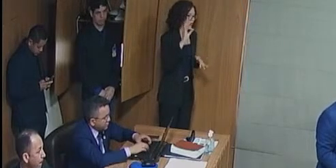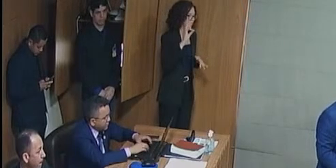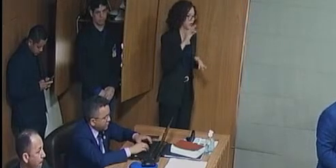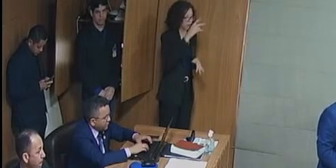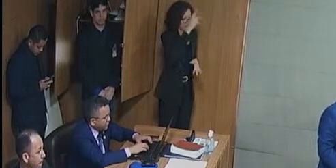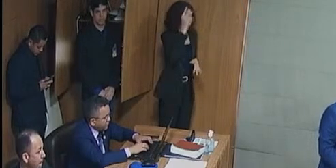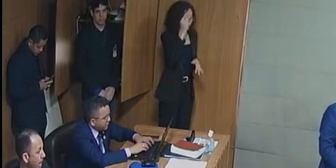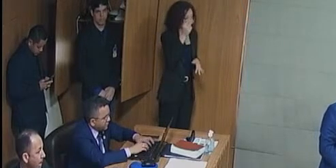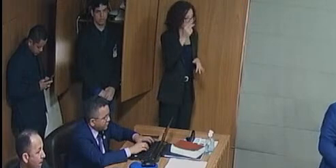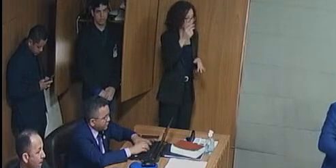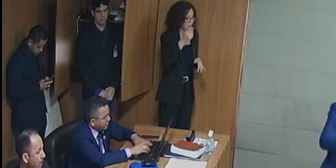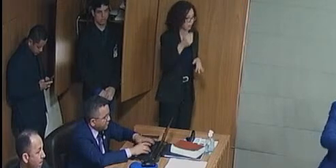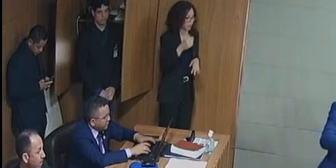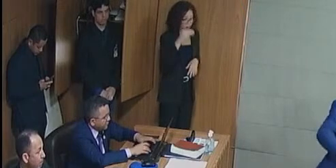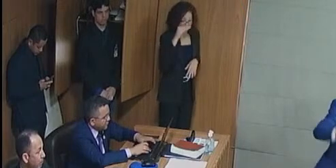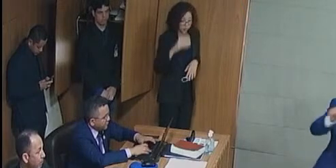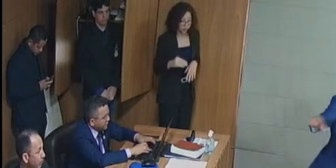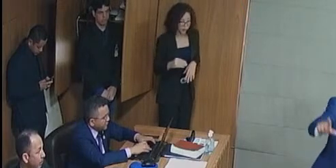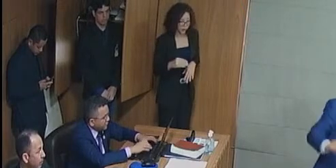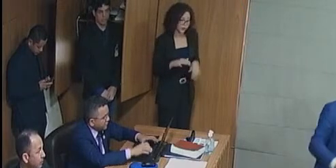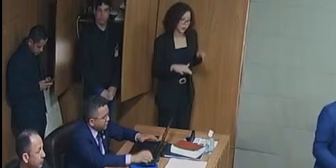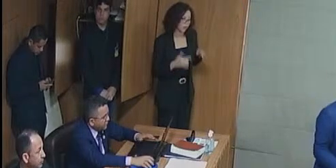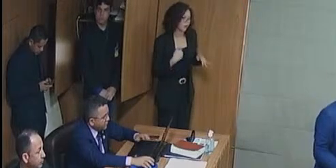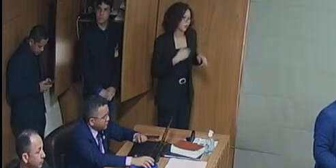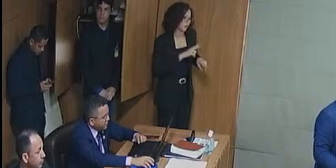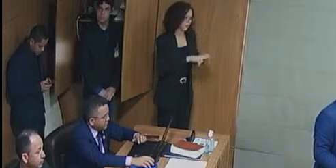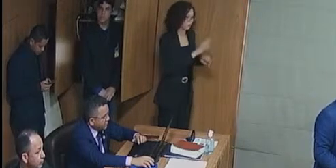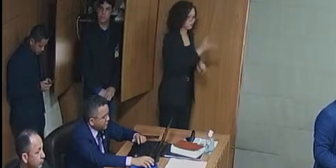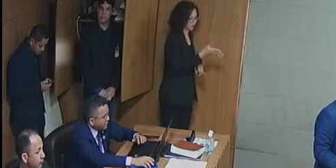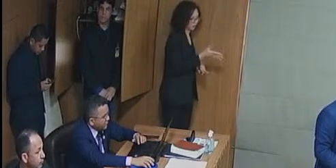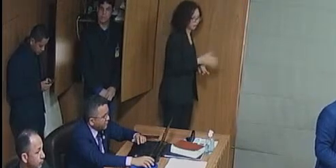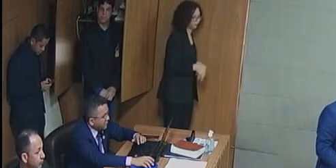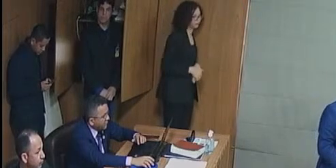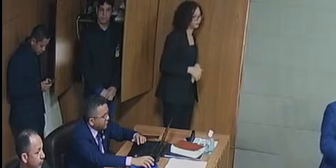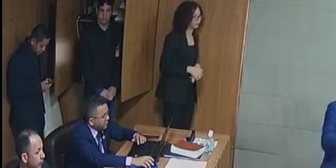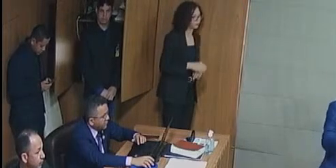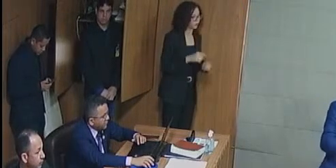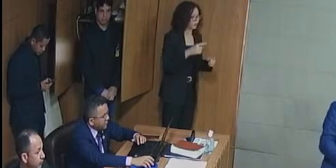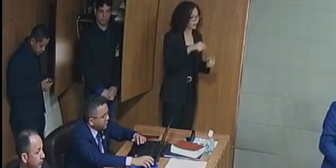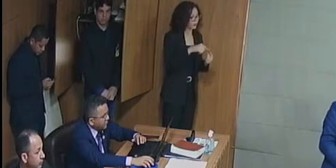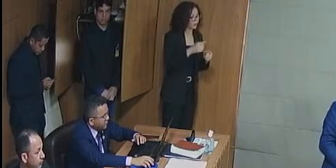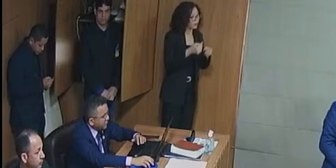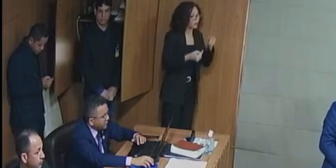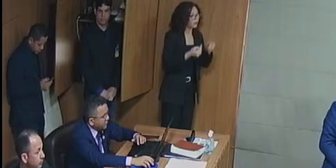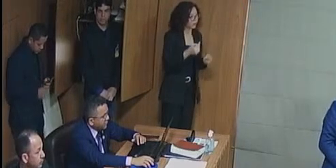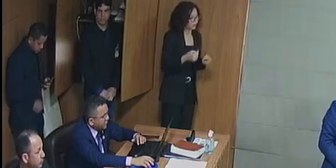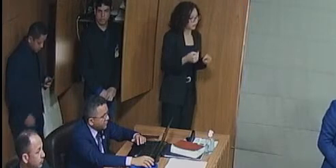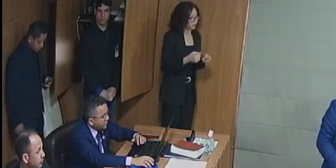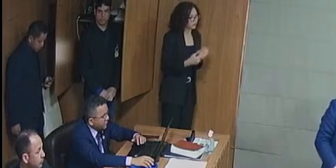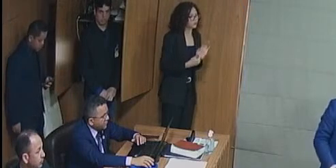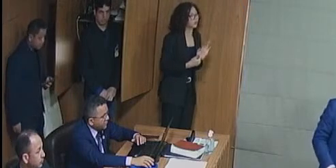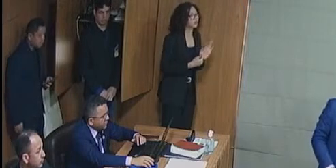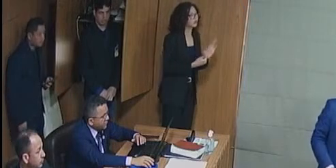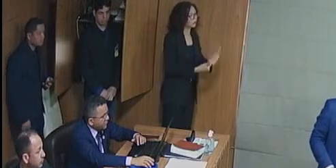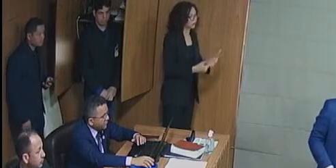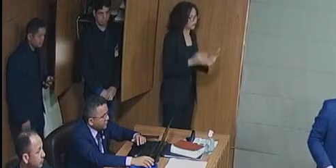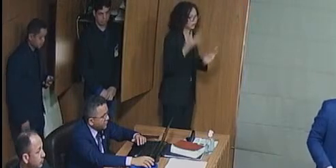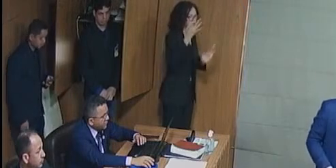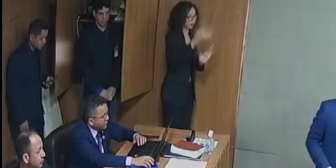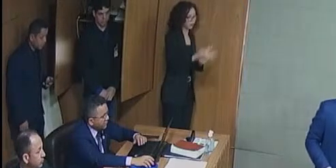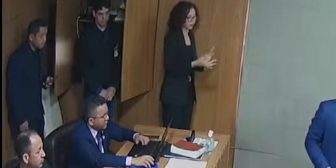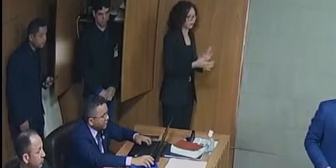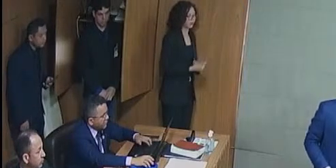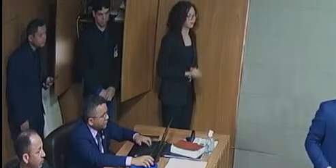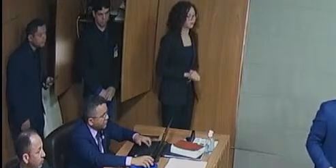dessa fato pío eu trarei outrora trarei Em momento oportuno meia momento